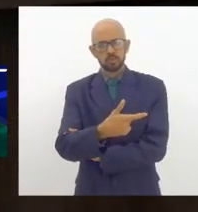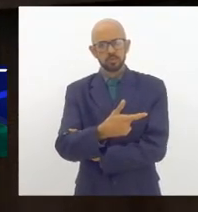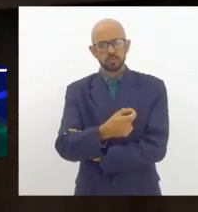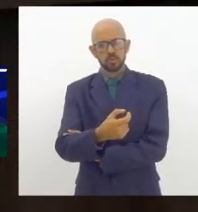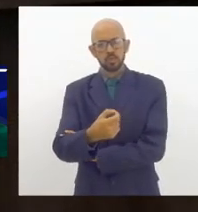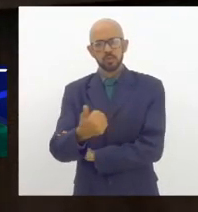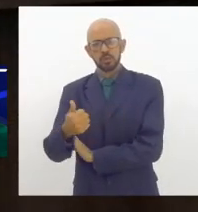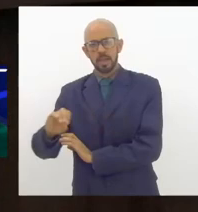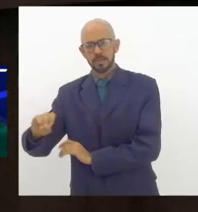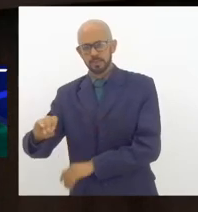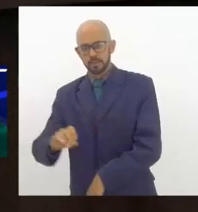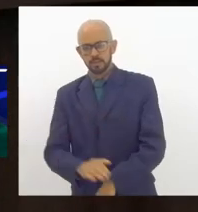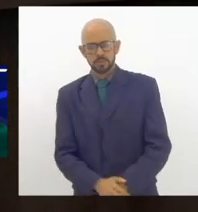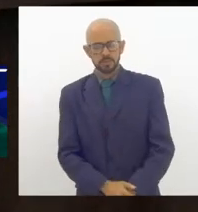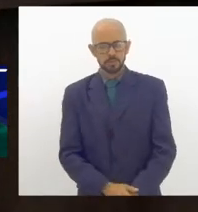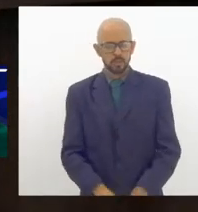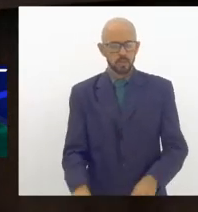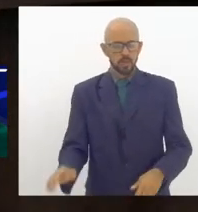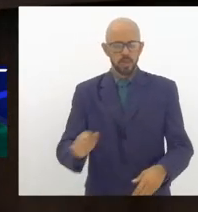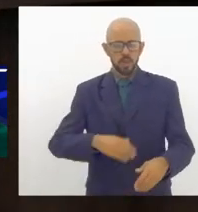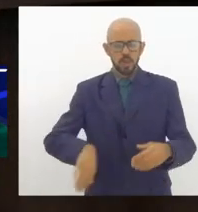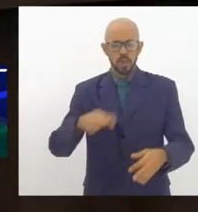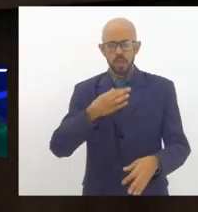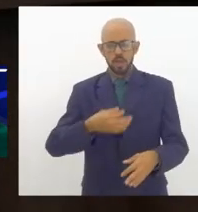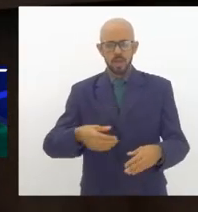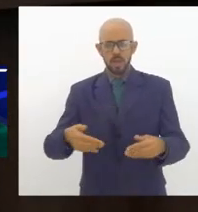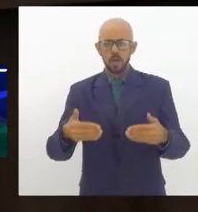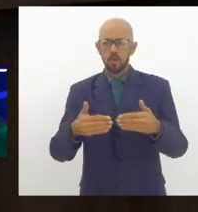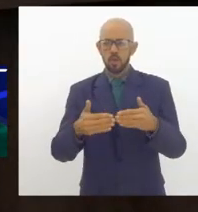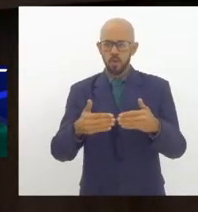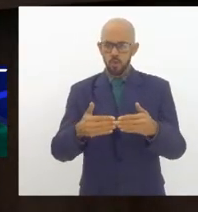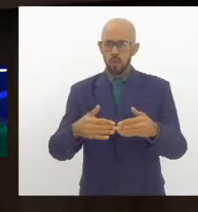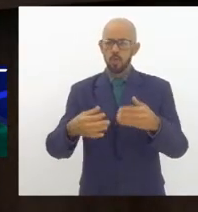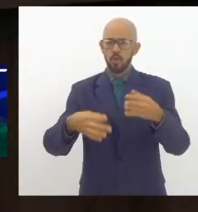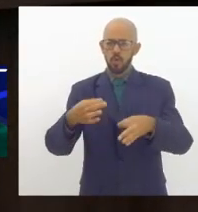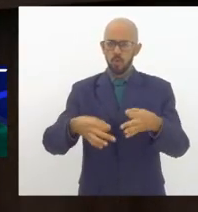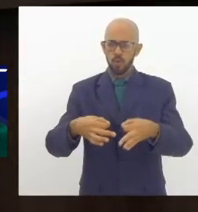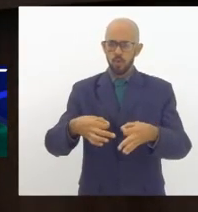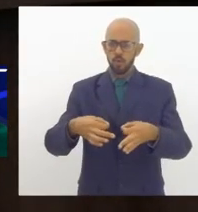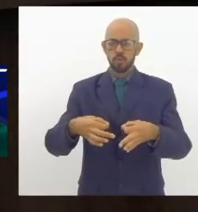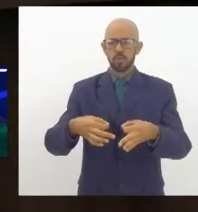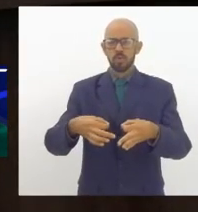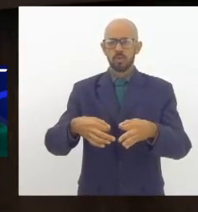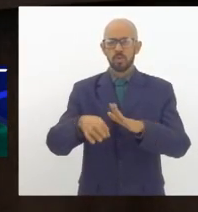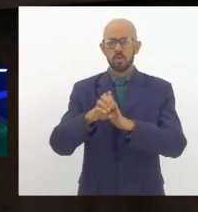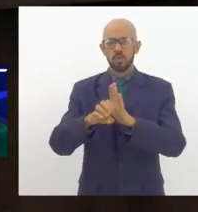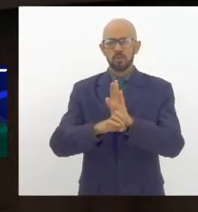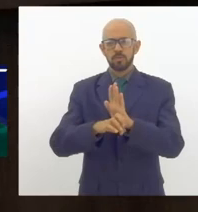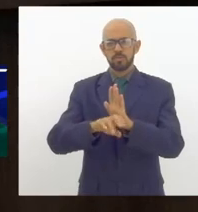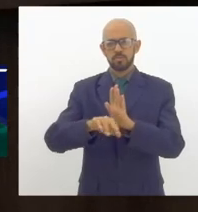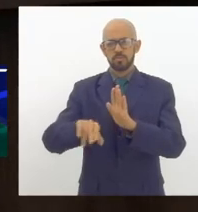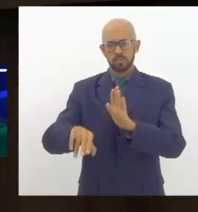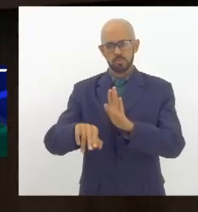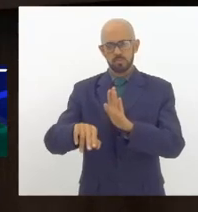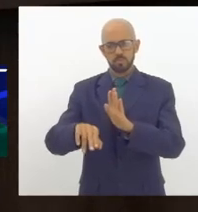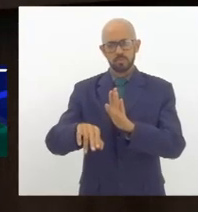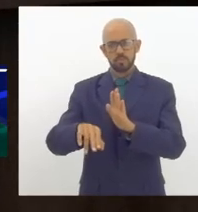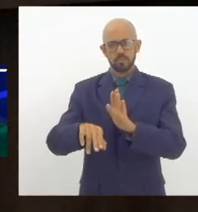de2010 o parecer é pela juridicidade com emendas